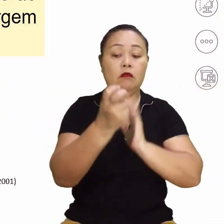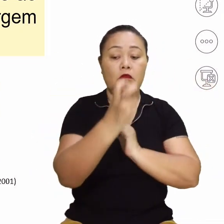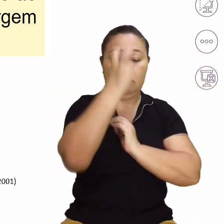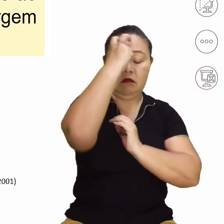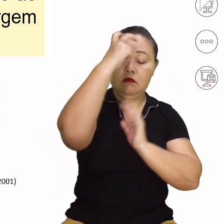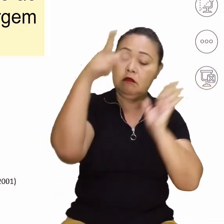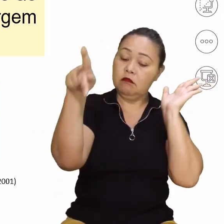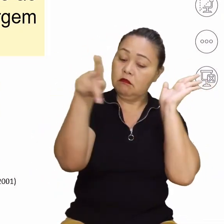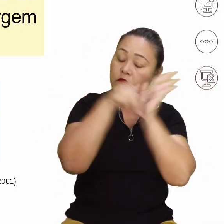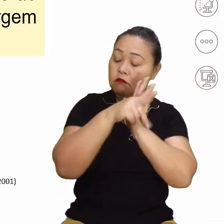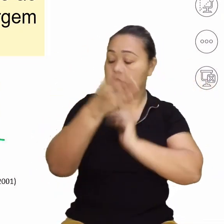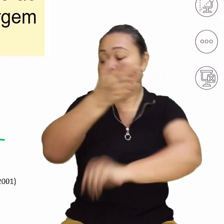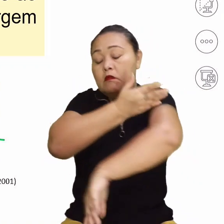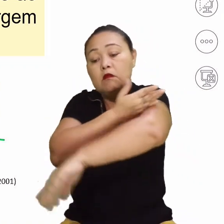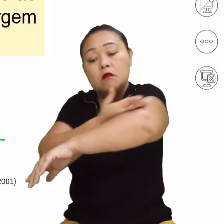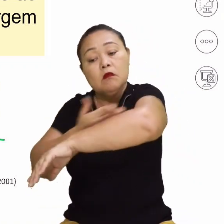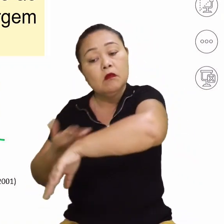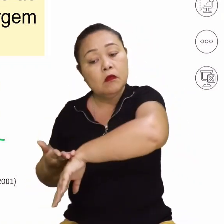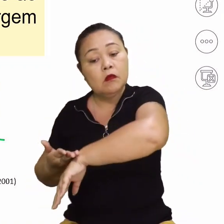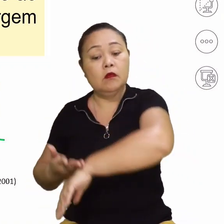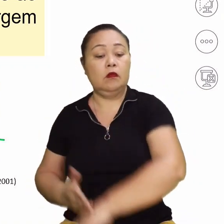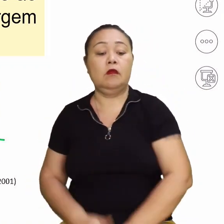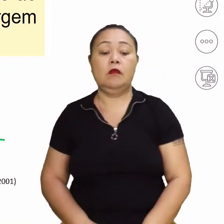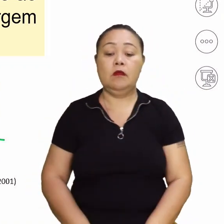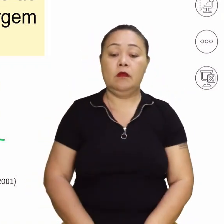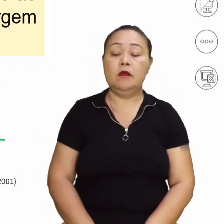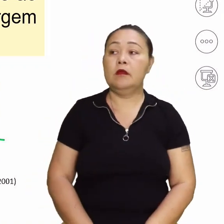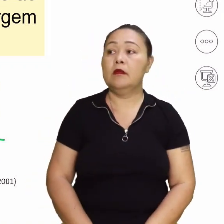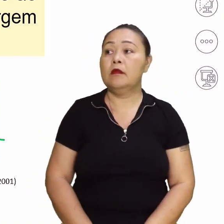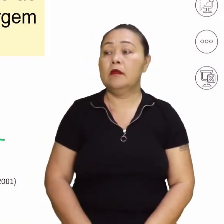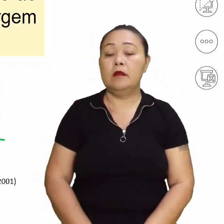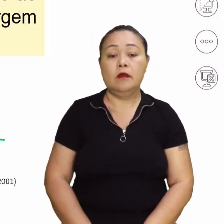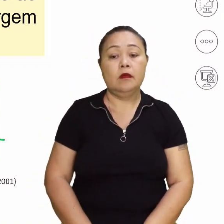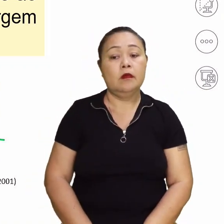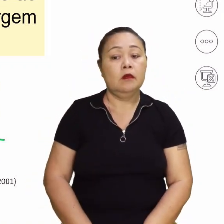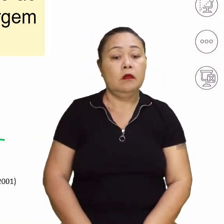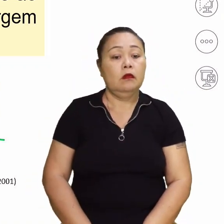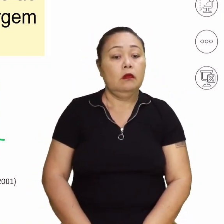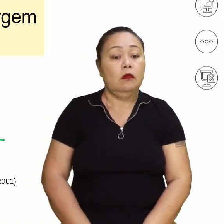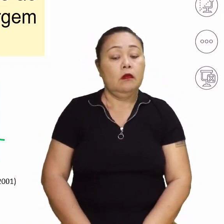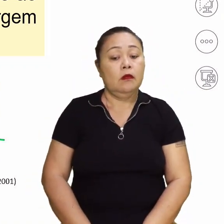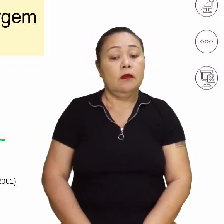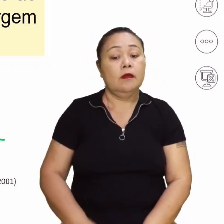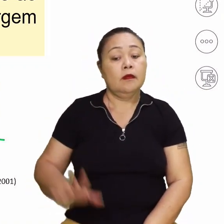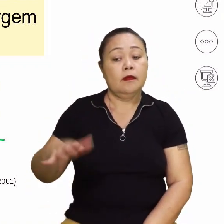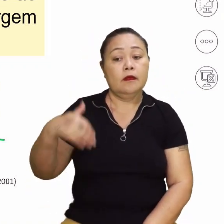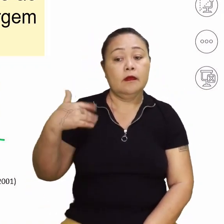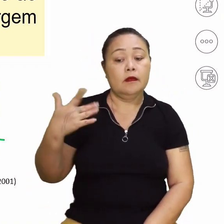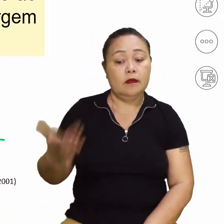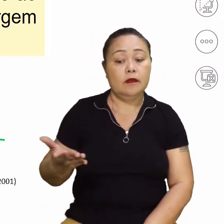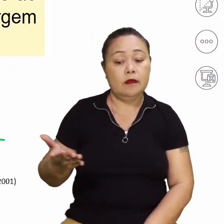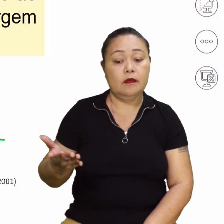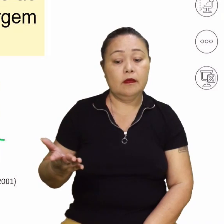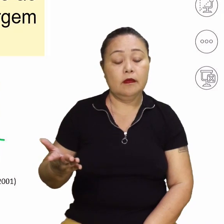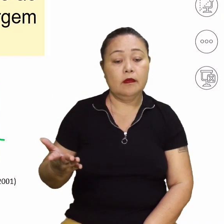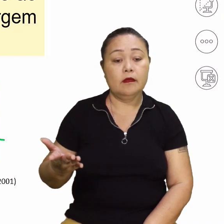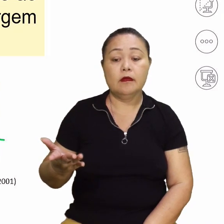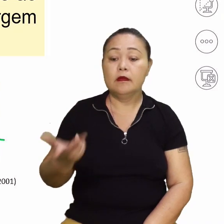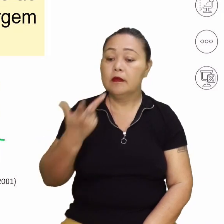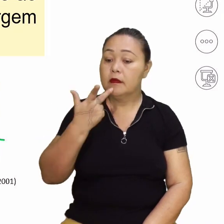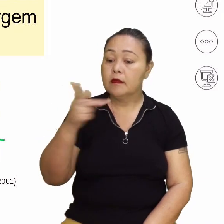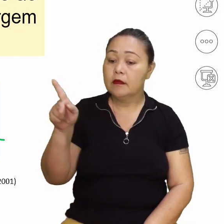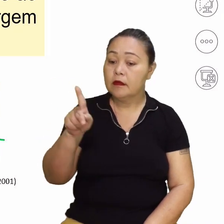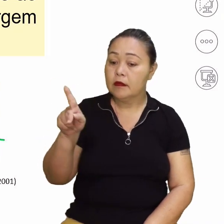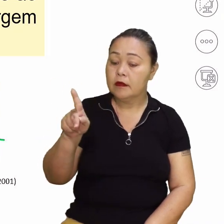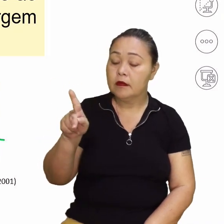cultura e tem seus próprios costumes ok bom então o que